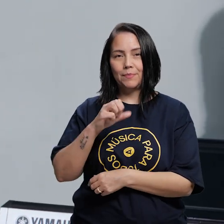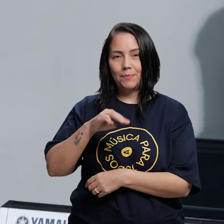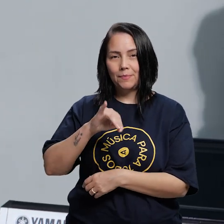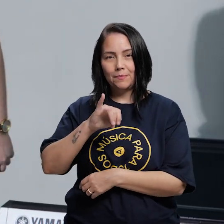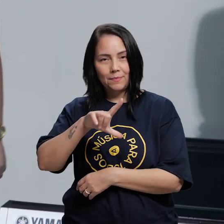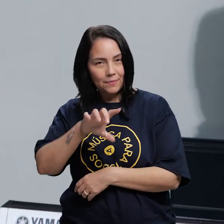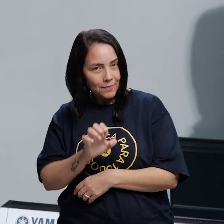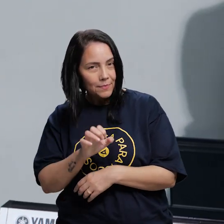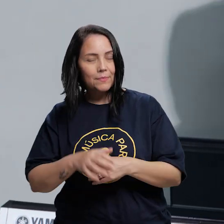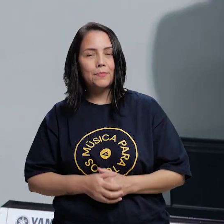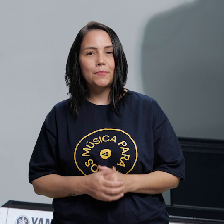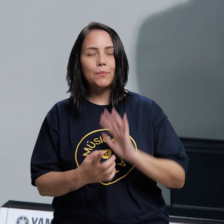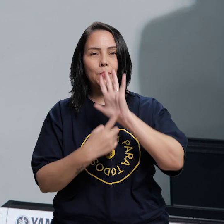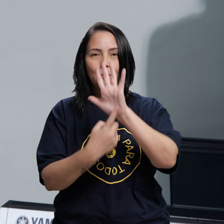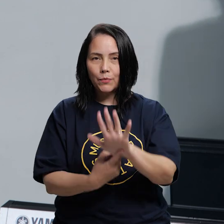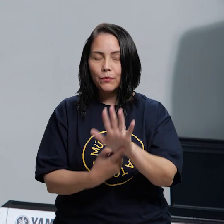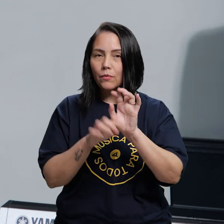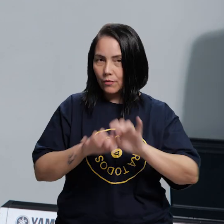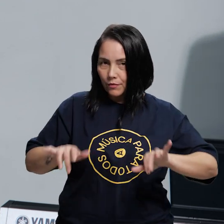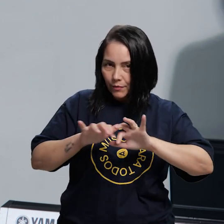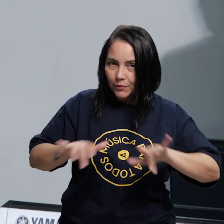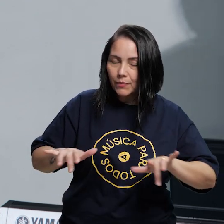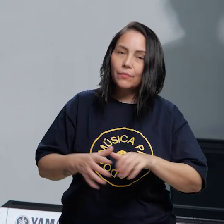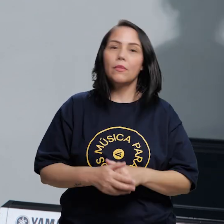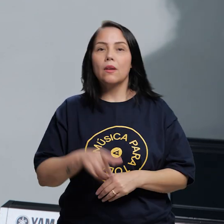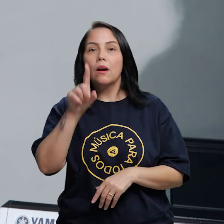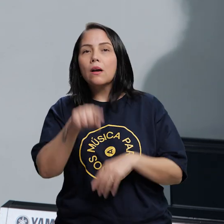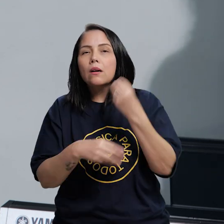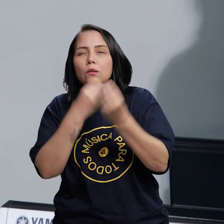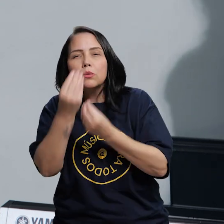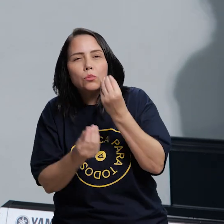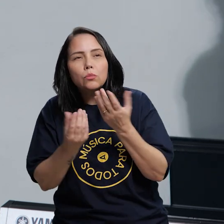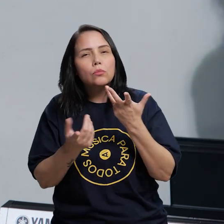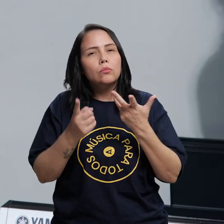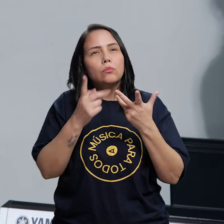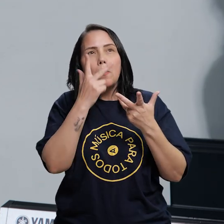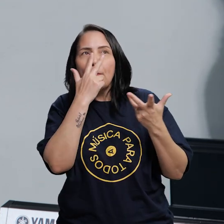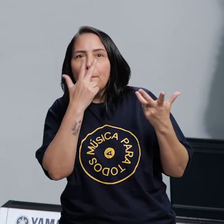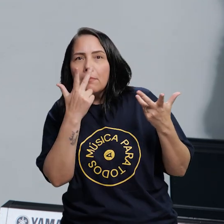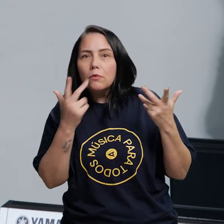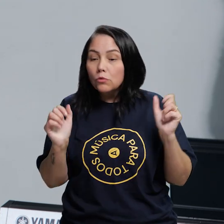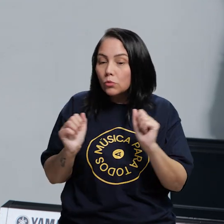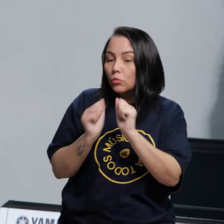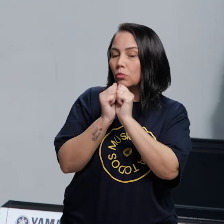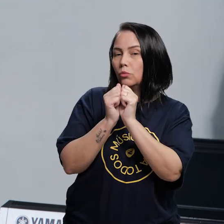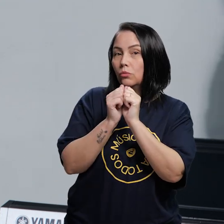cá, Camille. A próxima aplicação que a gente tem do teclado é como um instrumento de